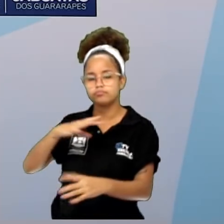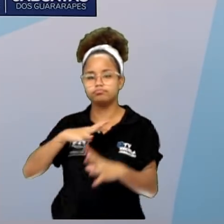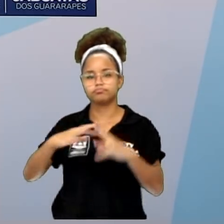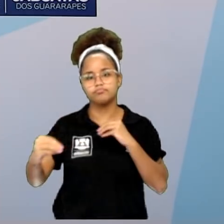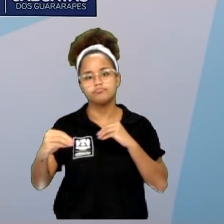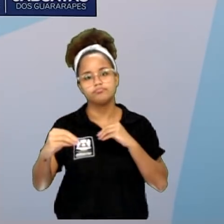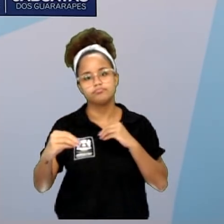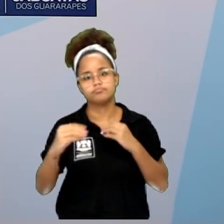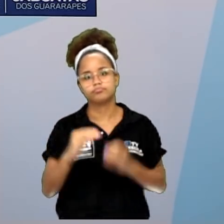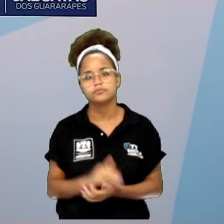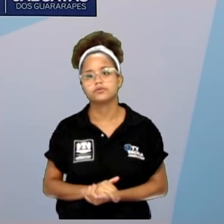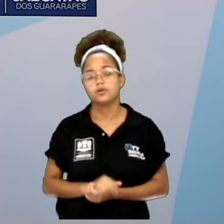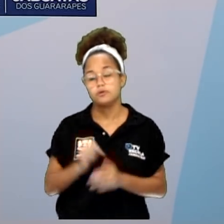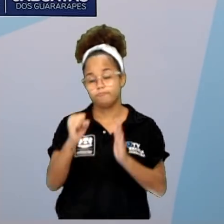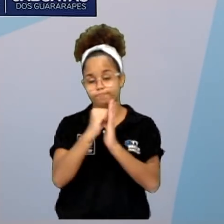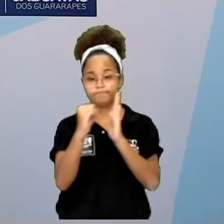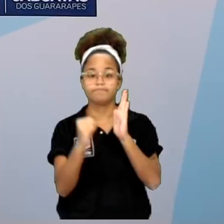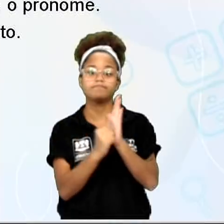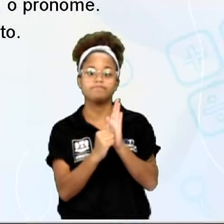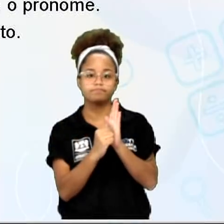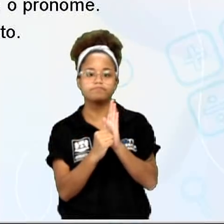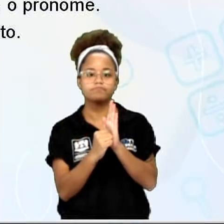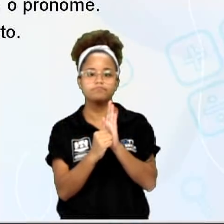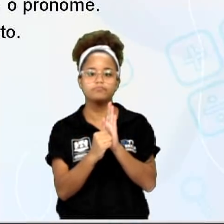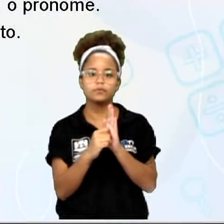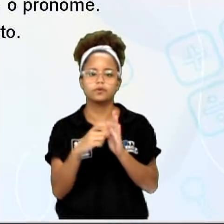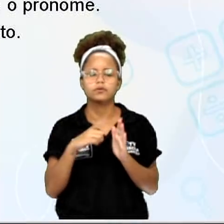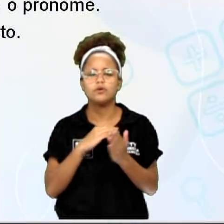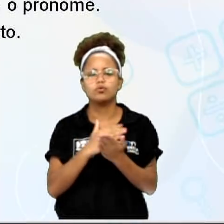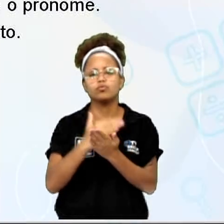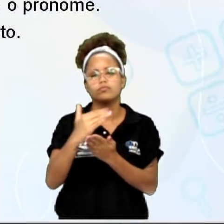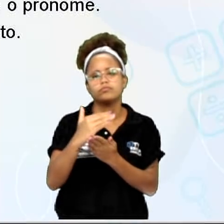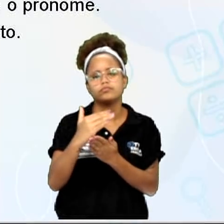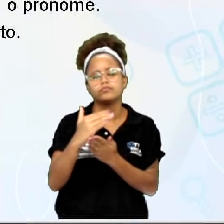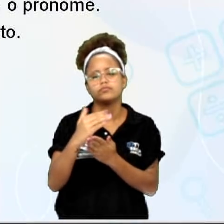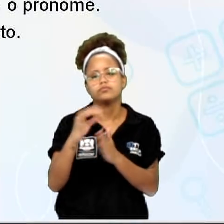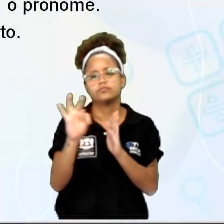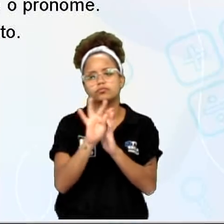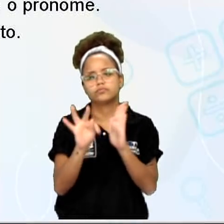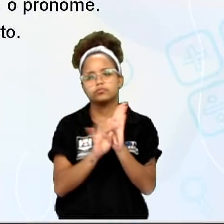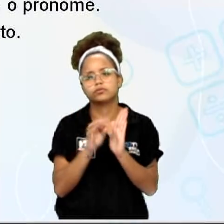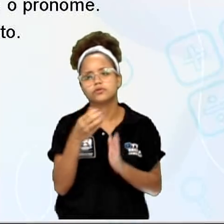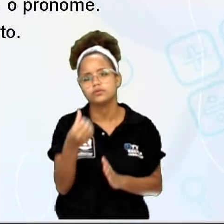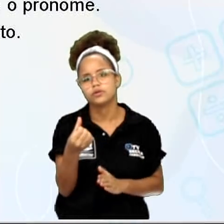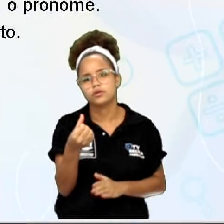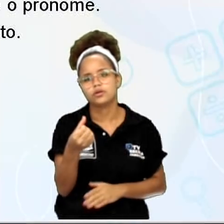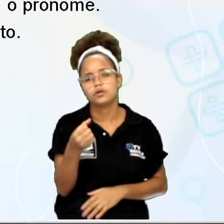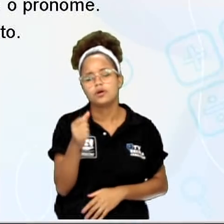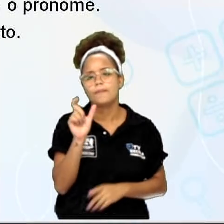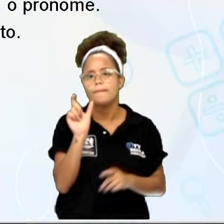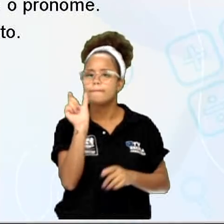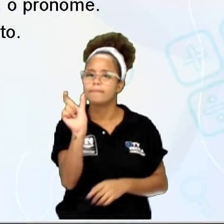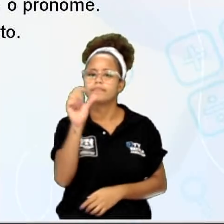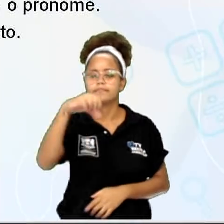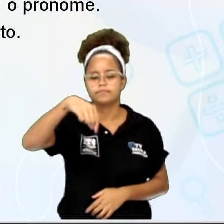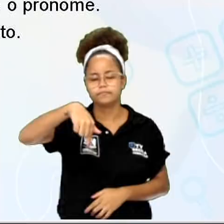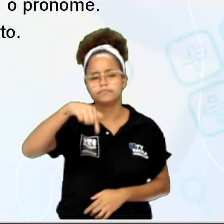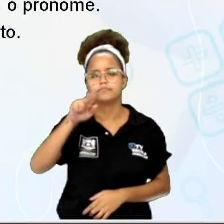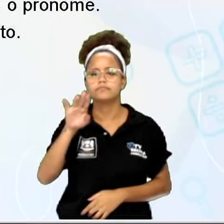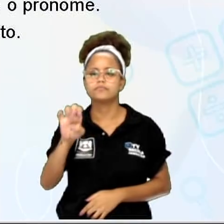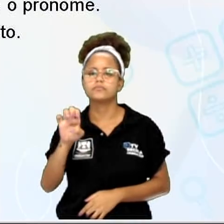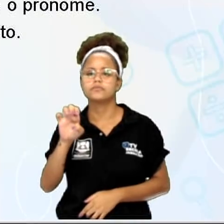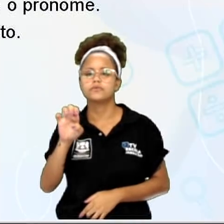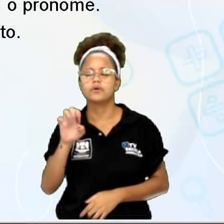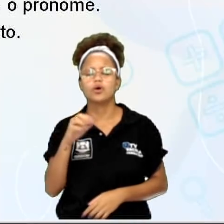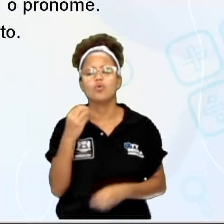desaparecerá em um século, que aparece no início do texto 6, o vocábulo que funciona como. Então,